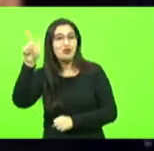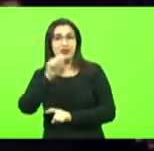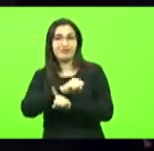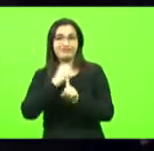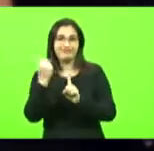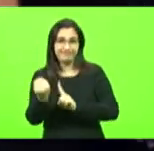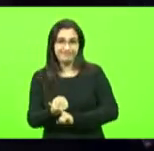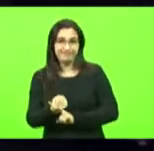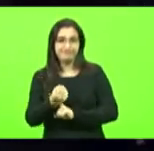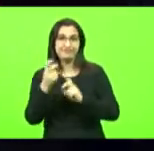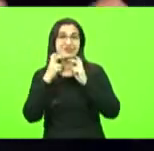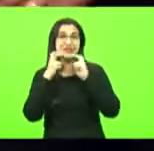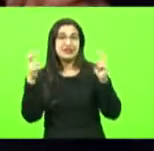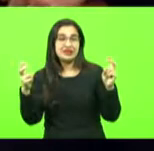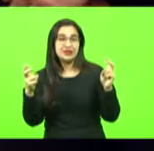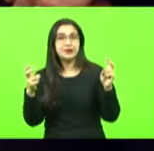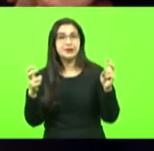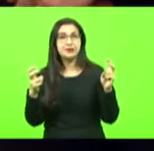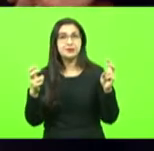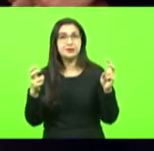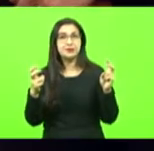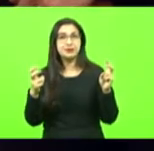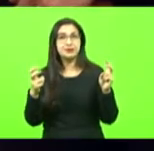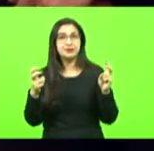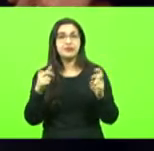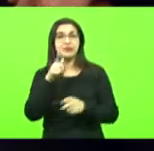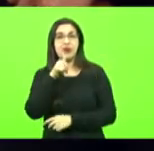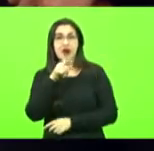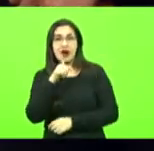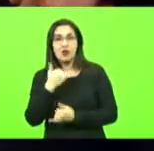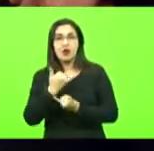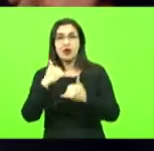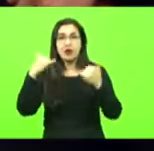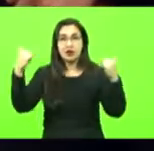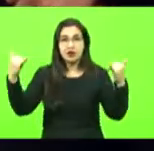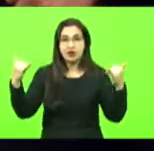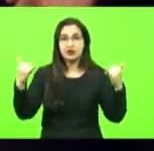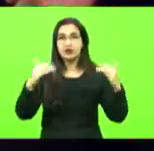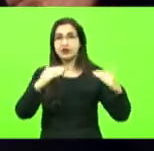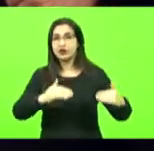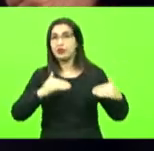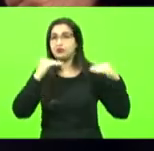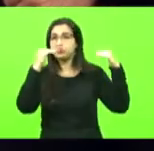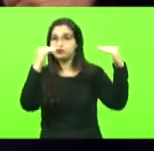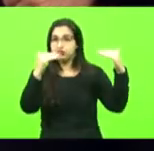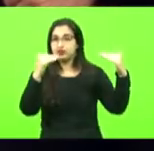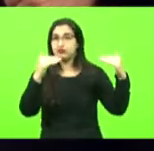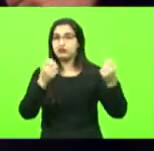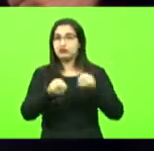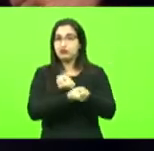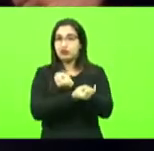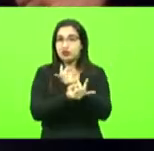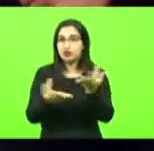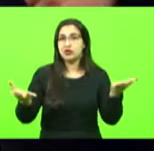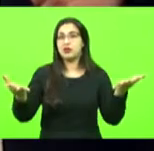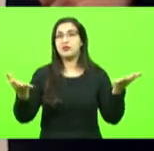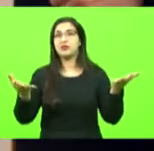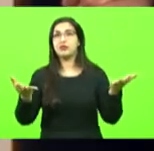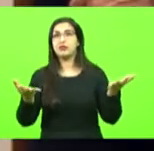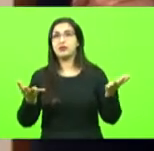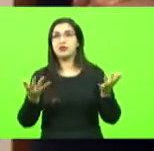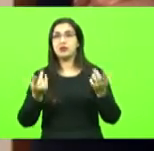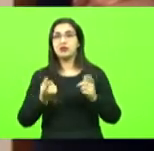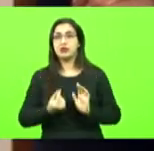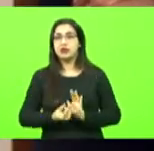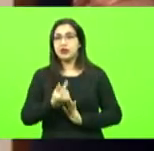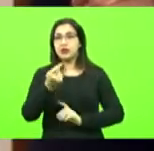isso gritamos: água e energia com soberania, distribuição da riqueza e